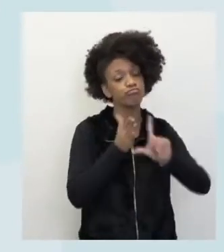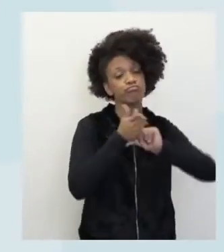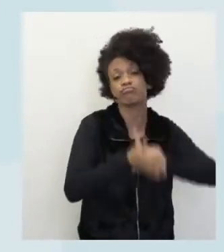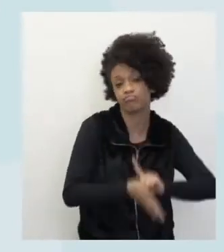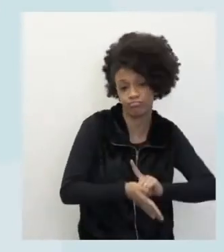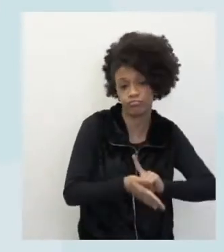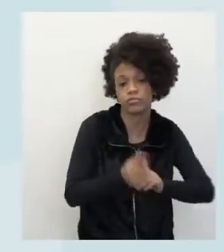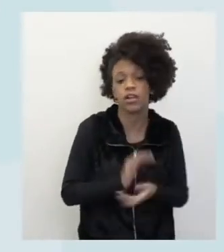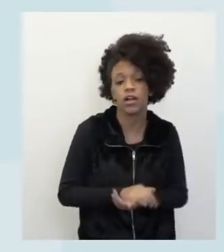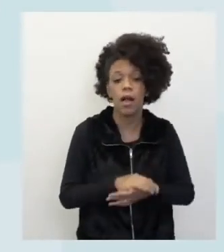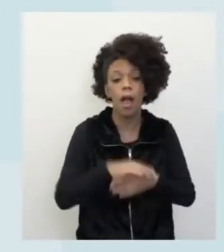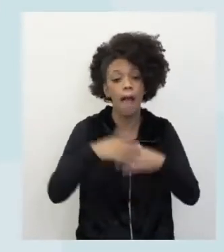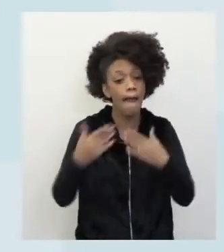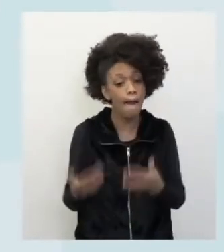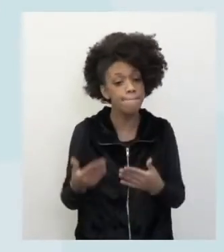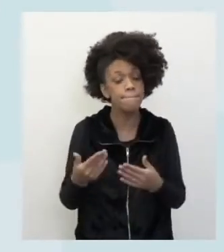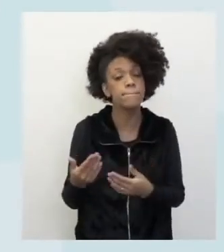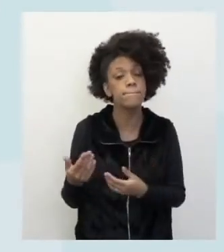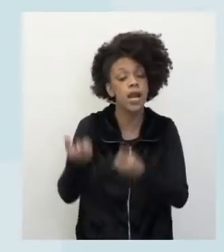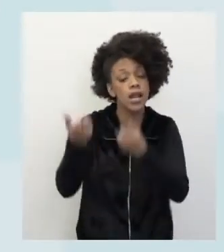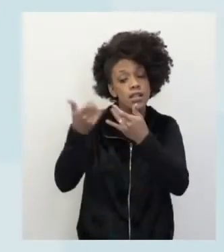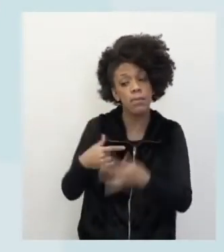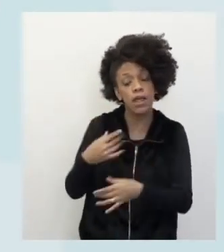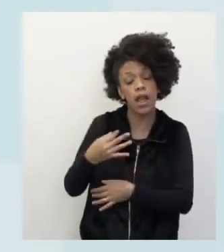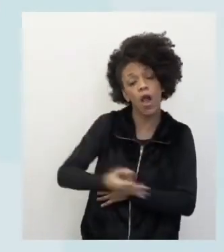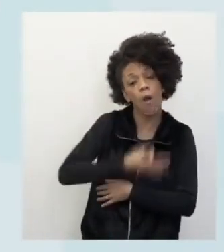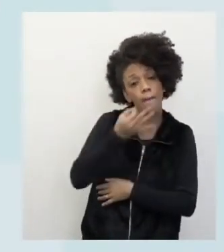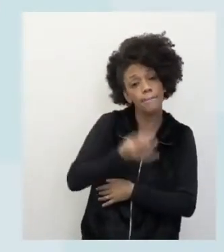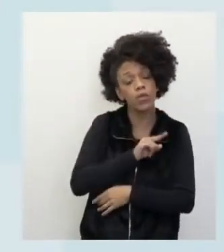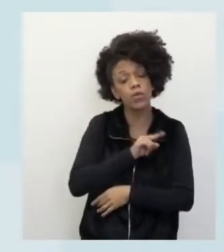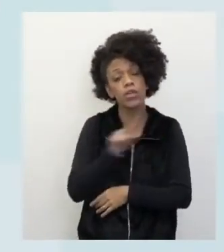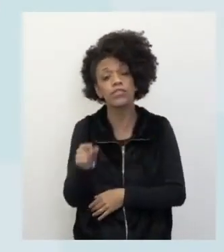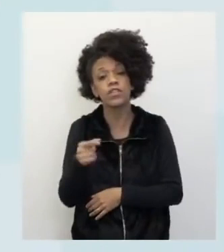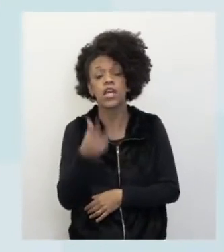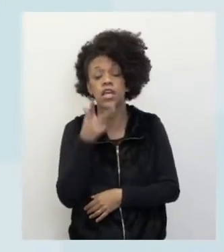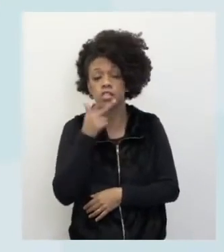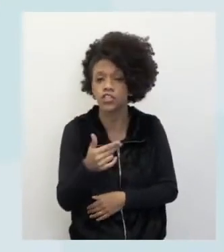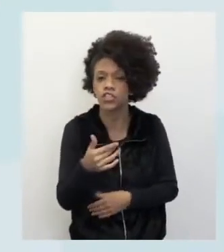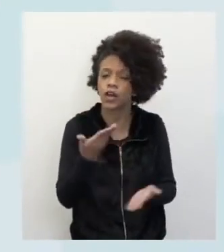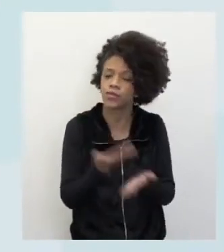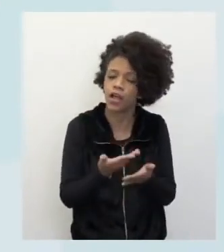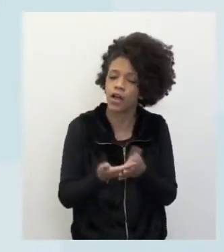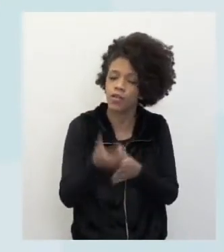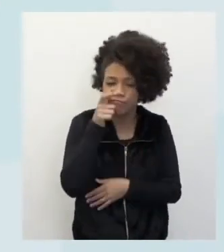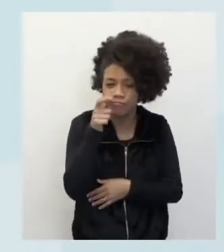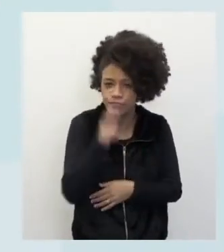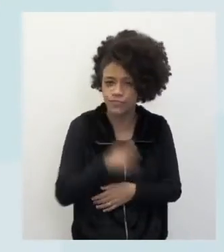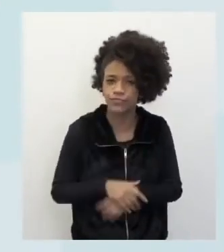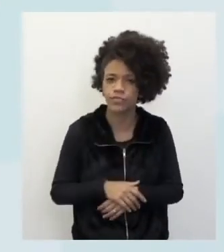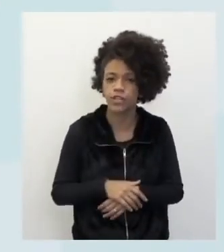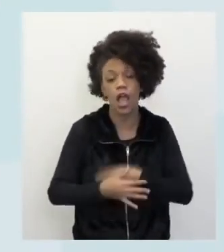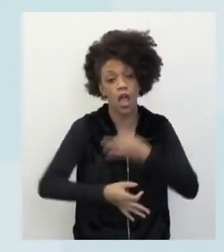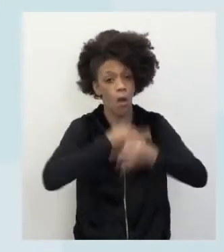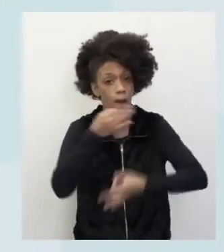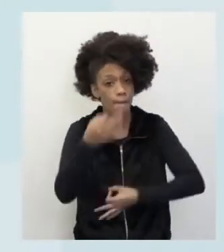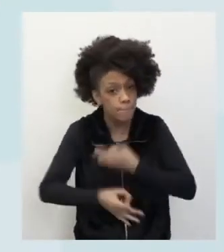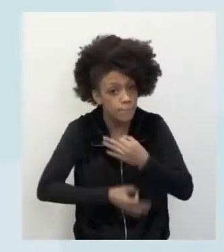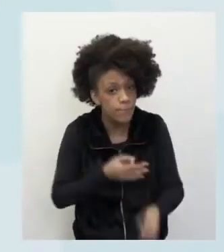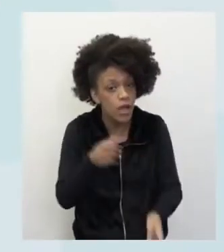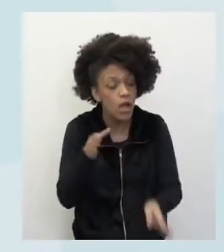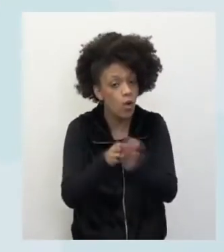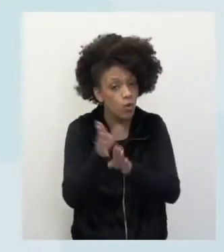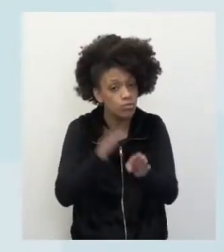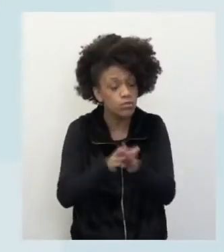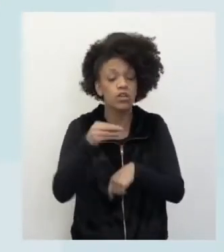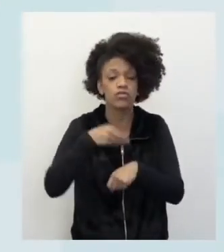Google para contar pra gente o que vocês acharam da aula que vocês acabaram de assistir. Podem colocar lá sugestões, críticas, a gente